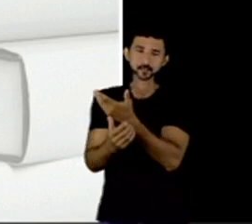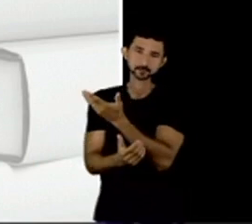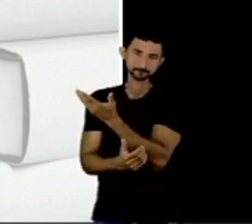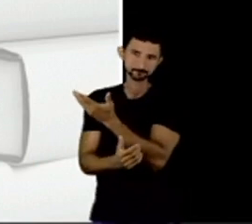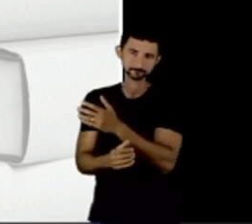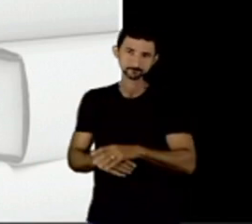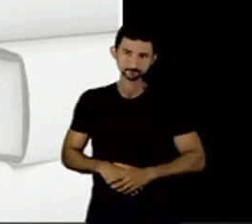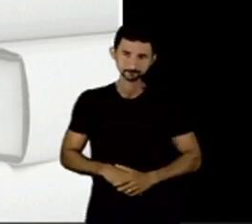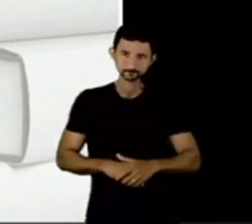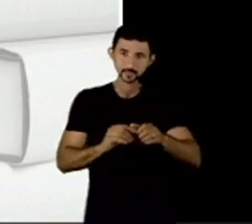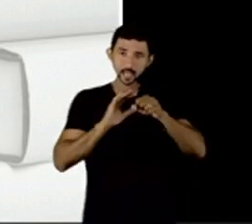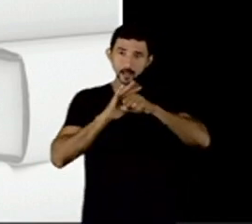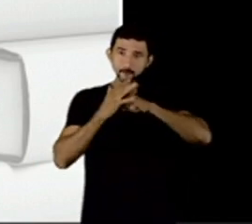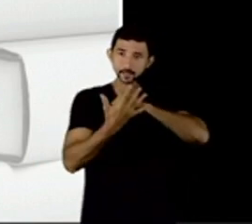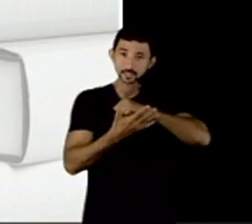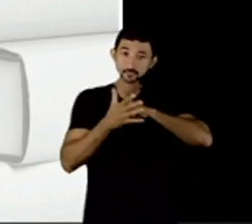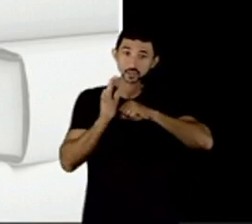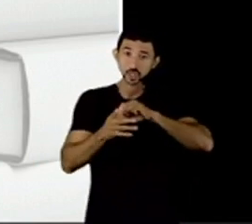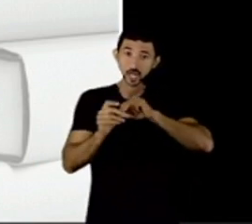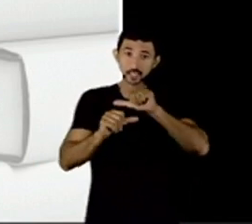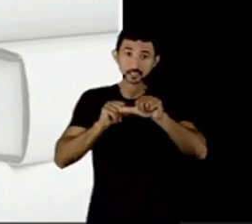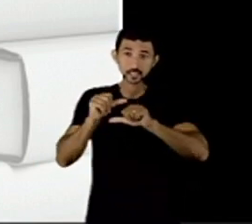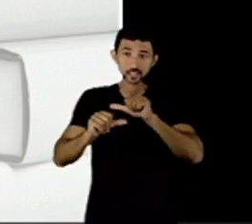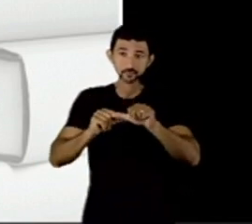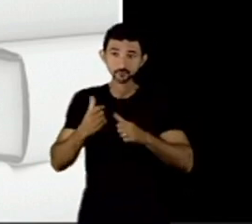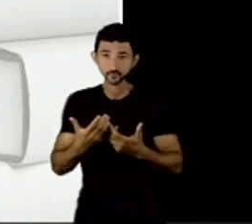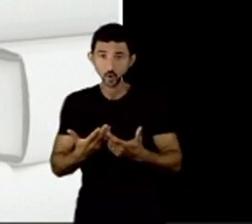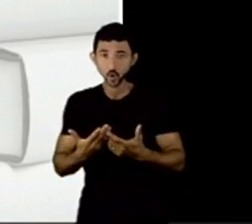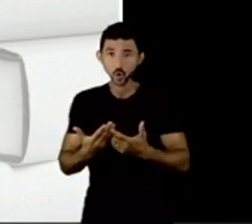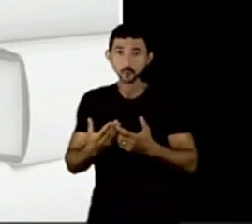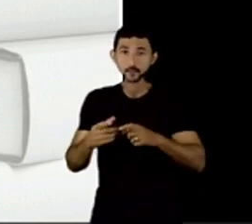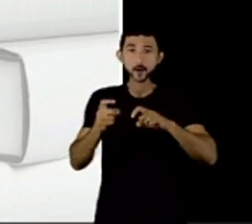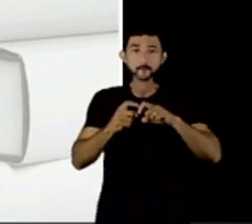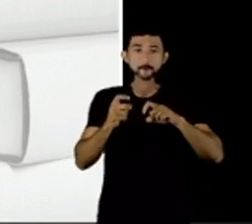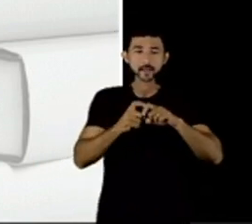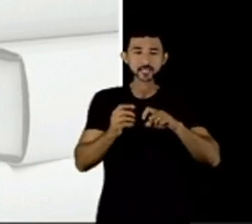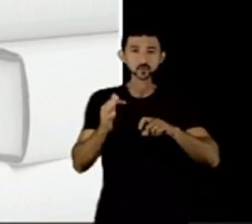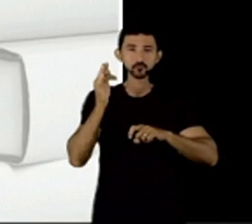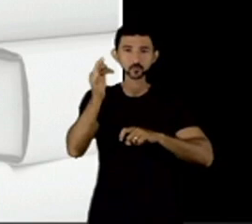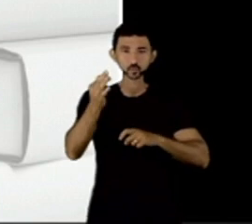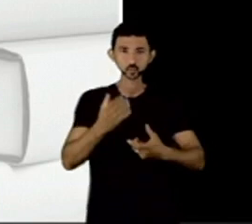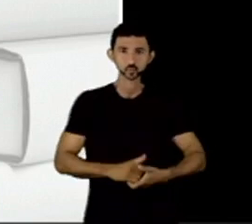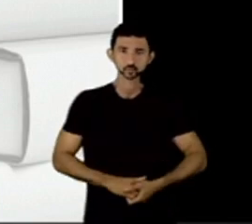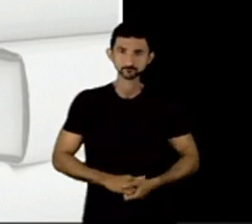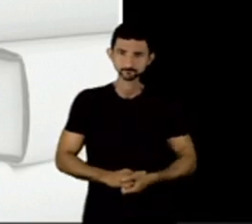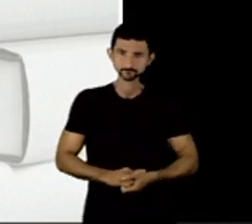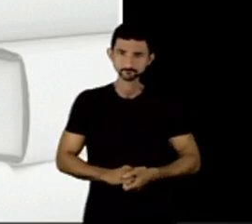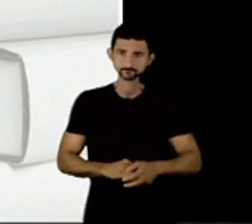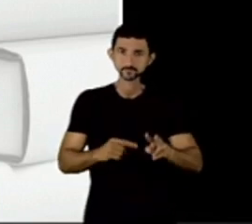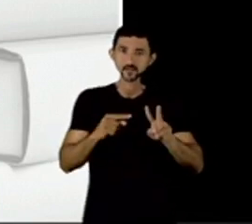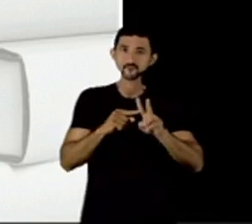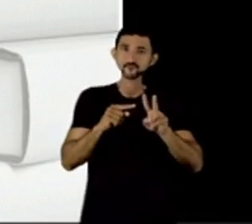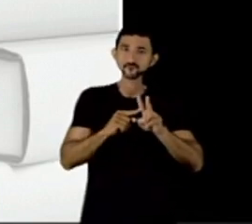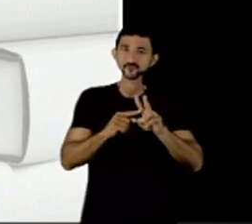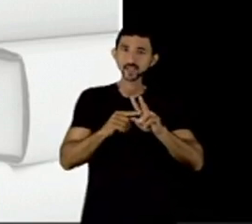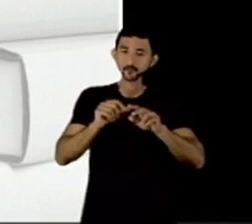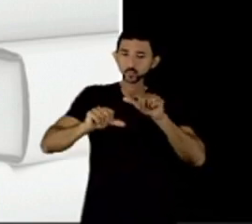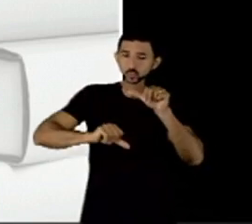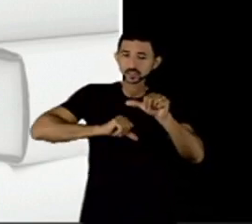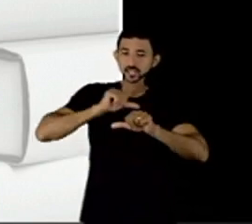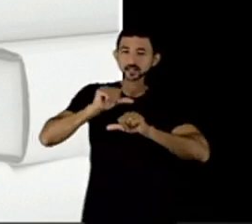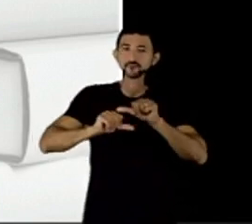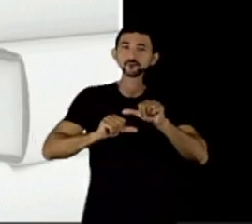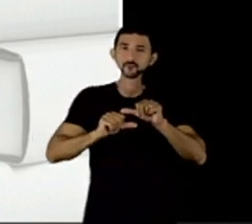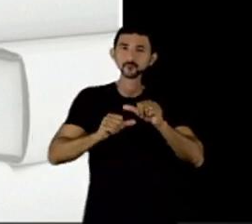A pandemia já transforma os médicos do futuro. Esse verbo transformar que foi